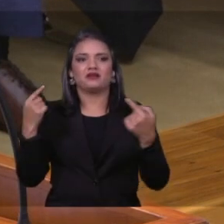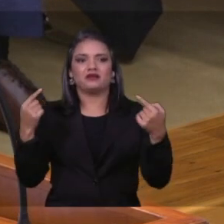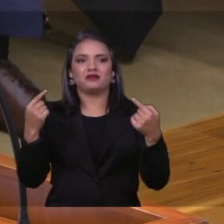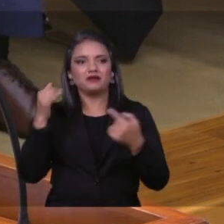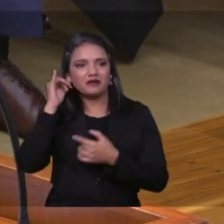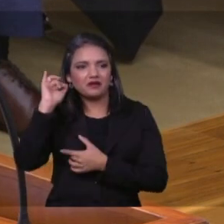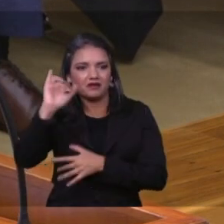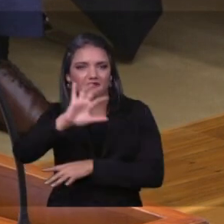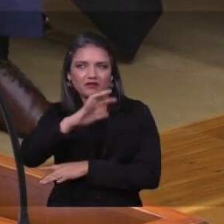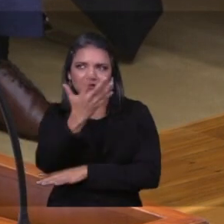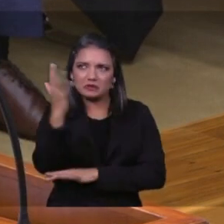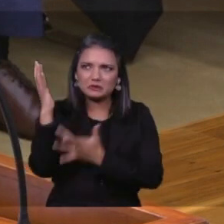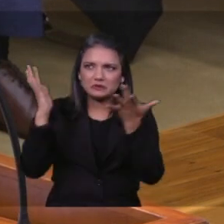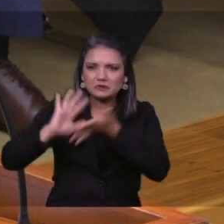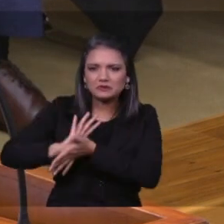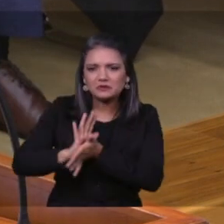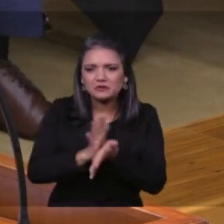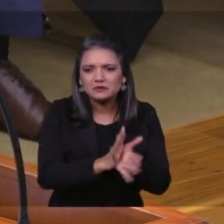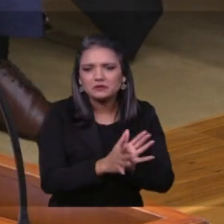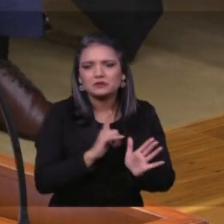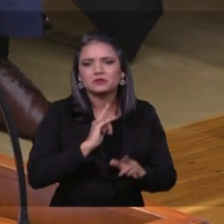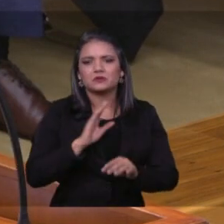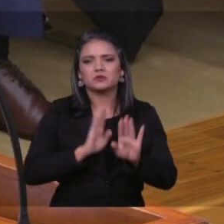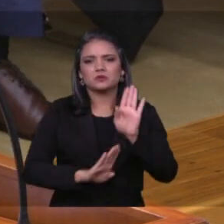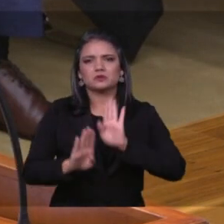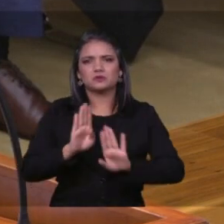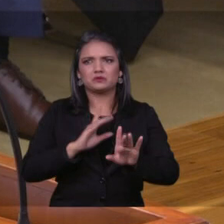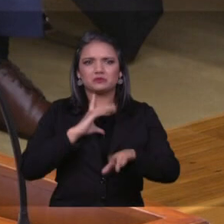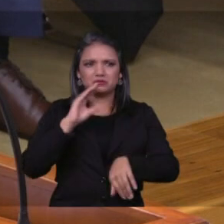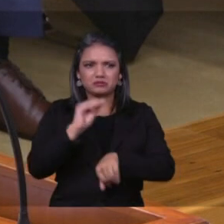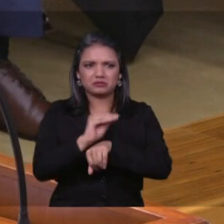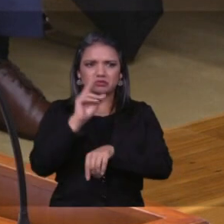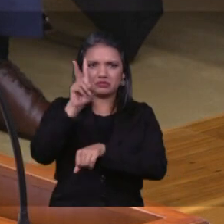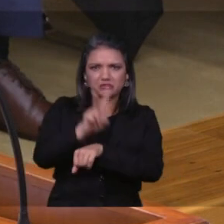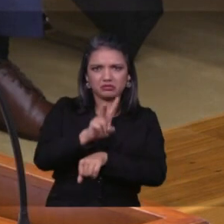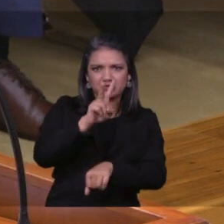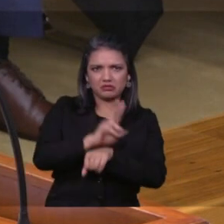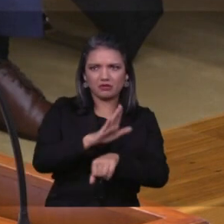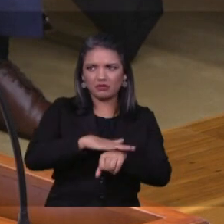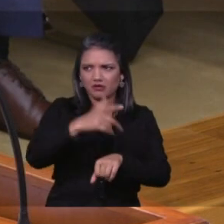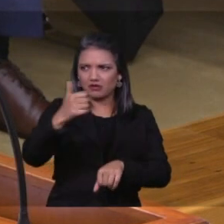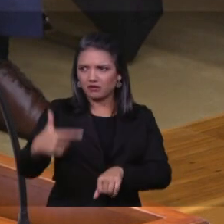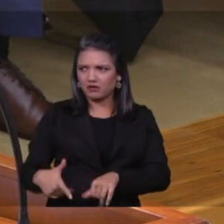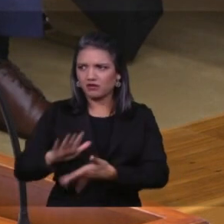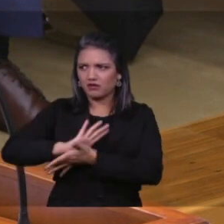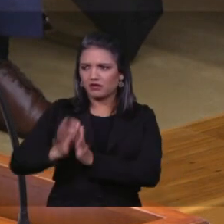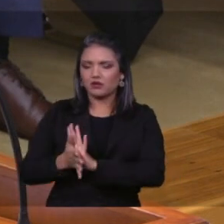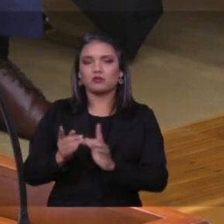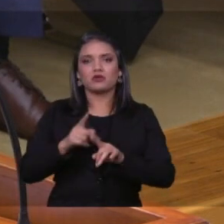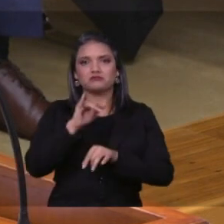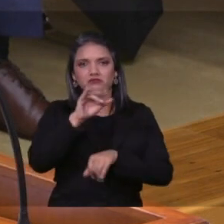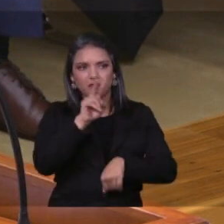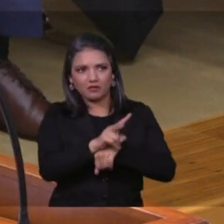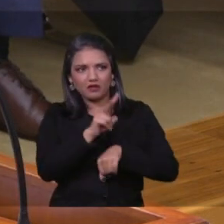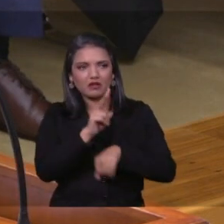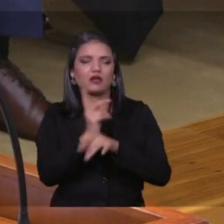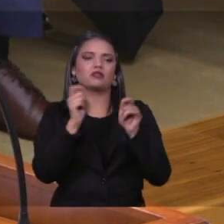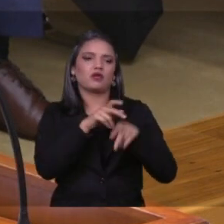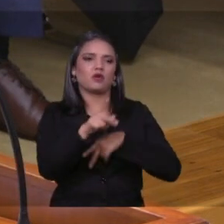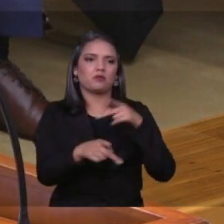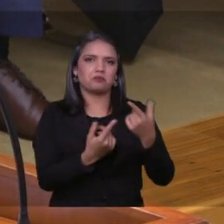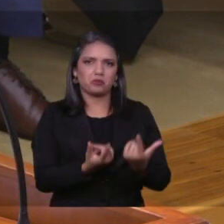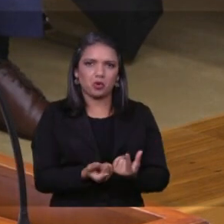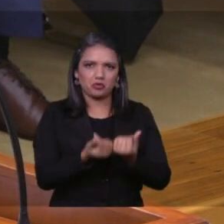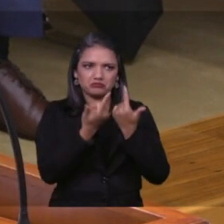maior racionalidade econômica em preservá-la do que em destruí-la, quer porque a sua preservação gera renda para a população, quer porque